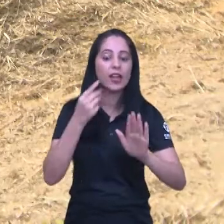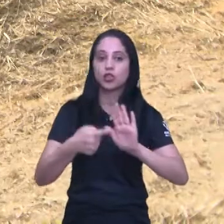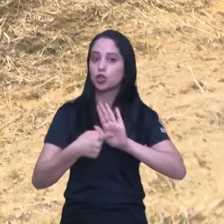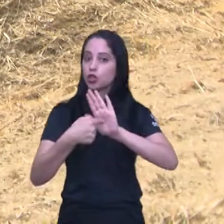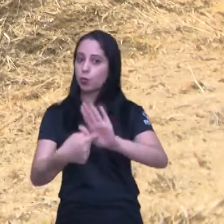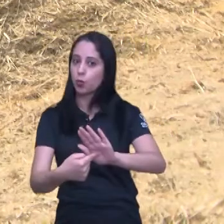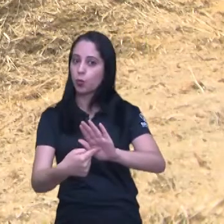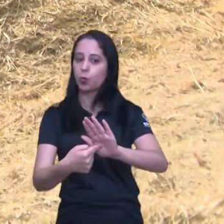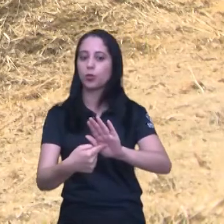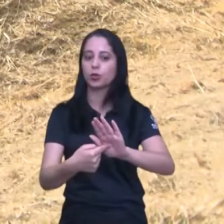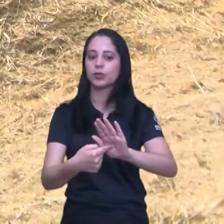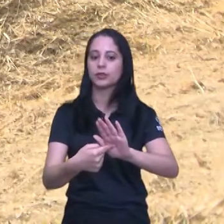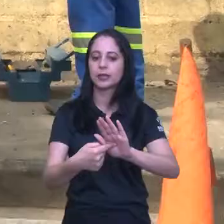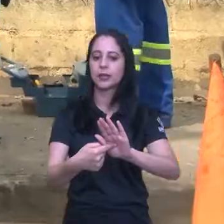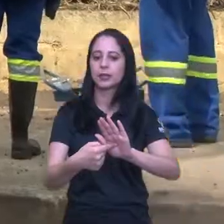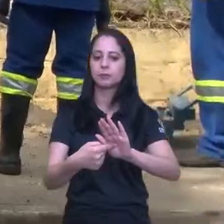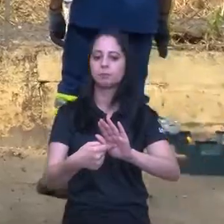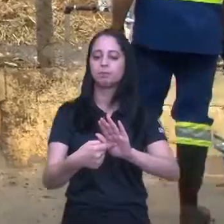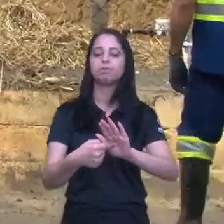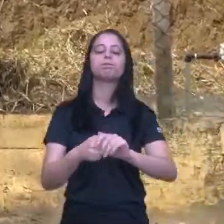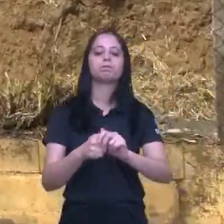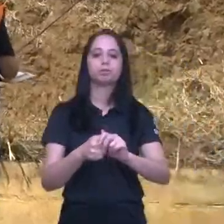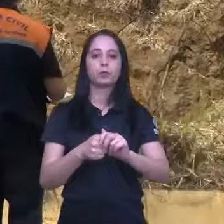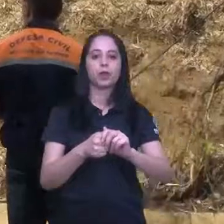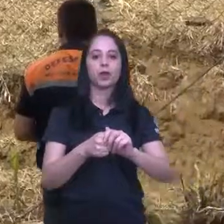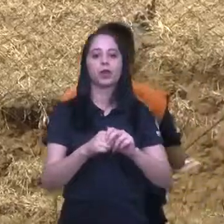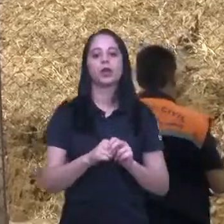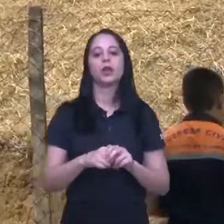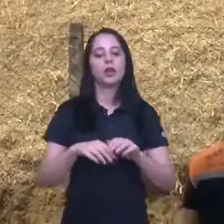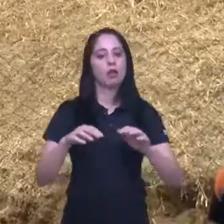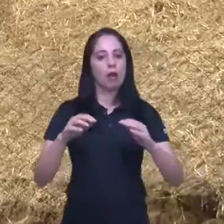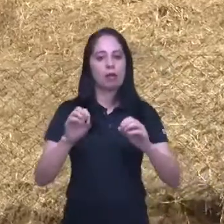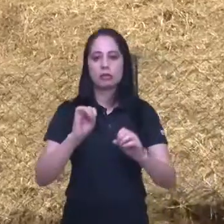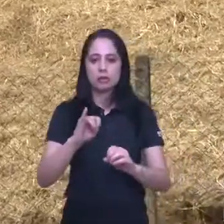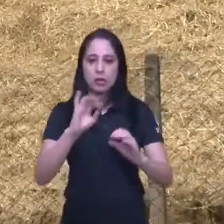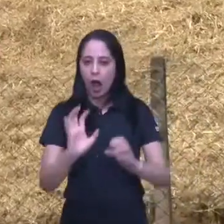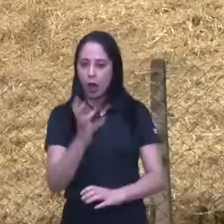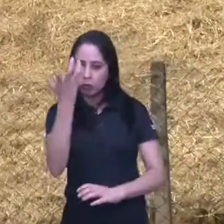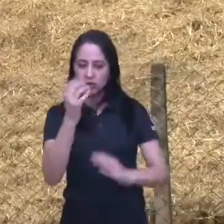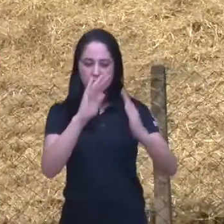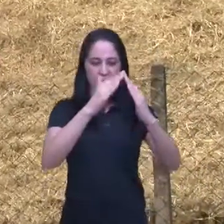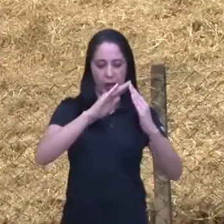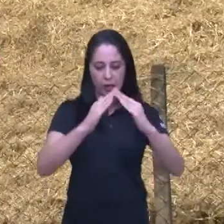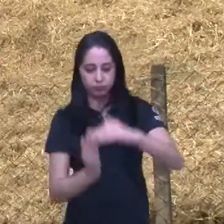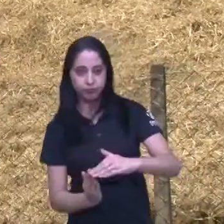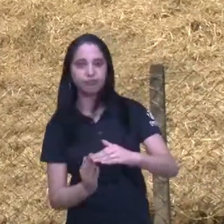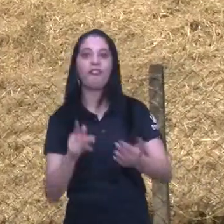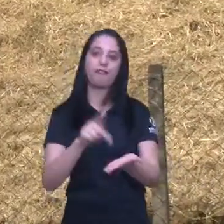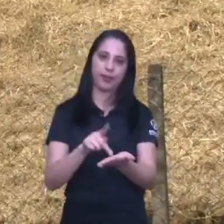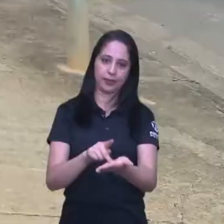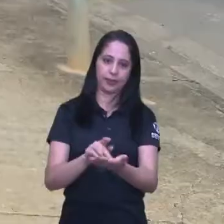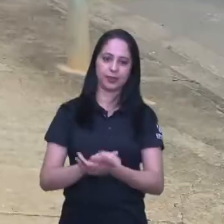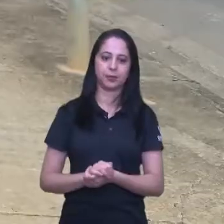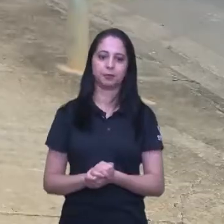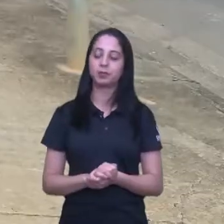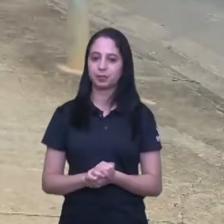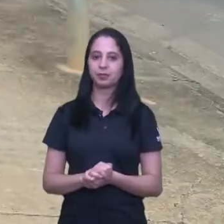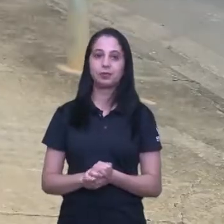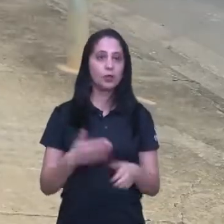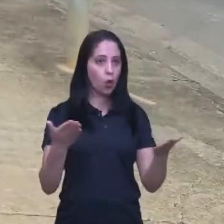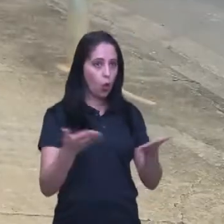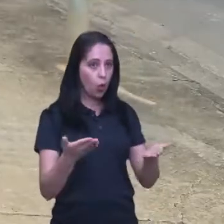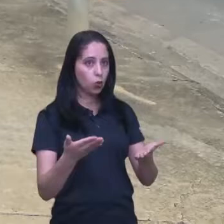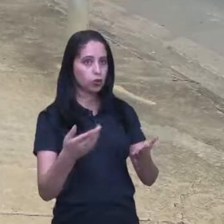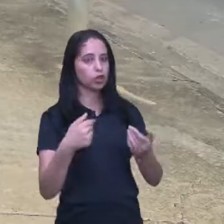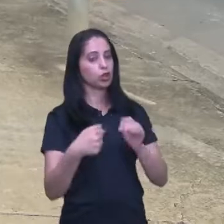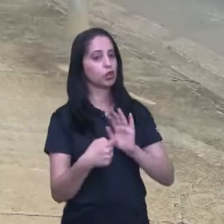aplicação do plano de contingência criado para atender ocorrências de deslizamento de terra e inundações que hoje